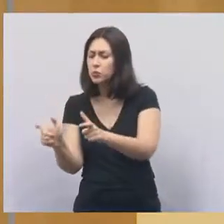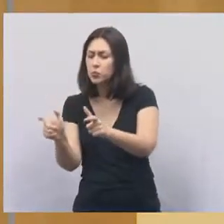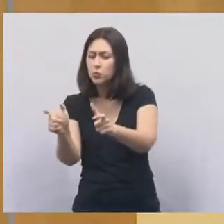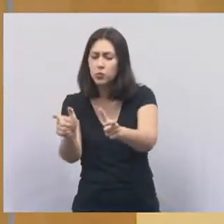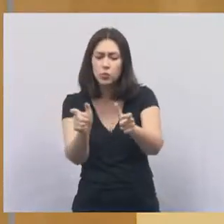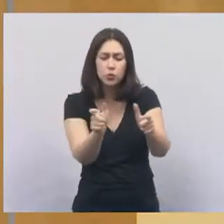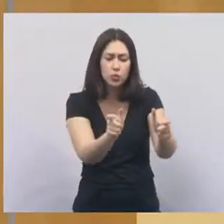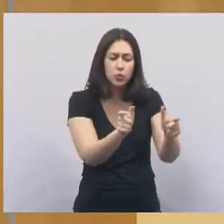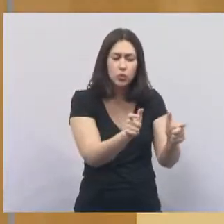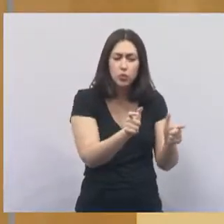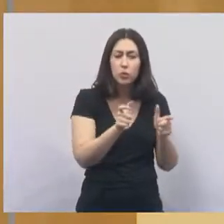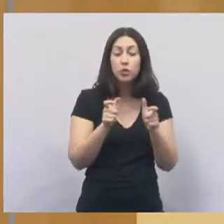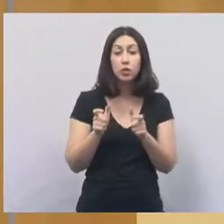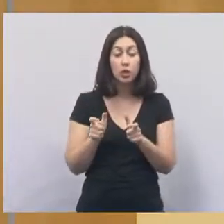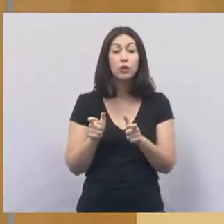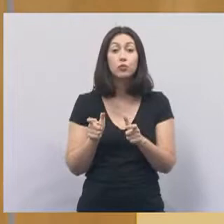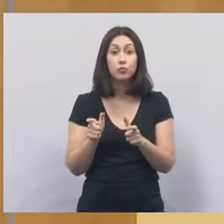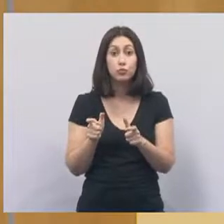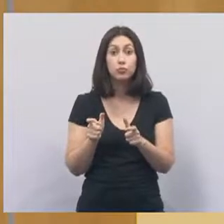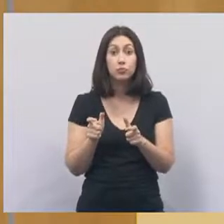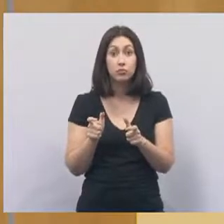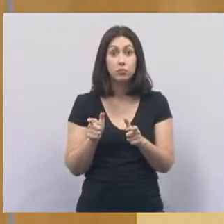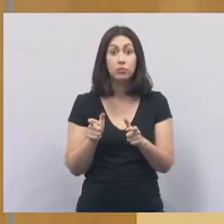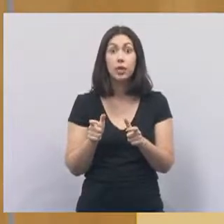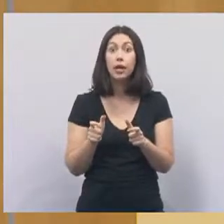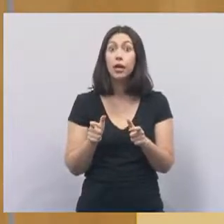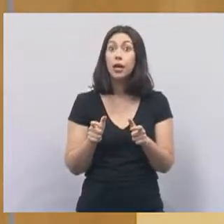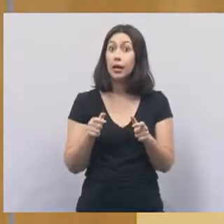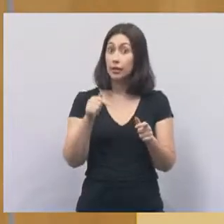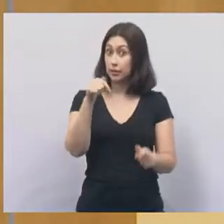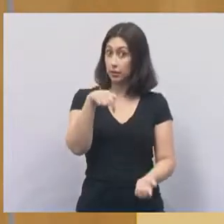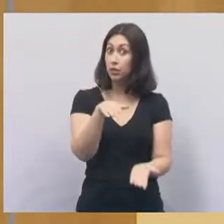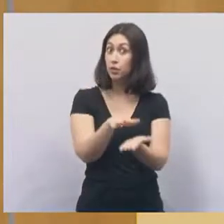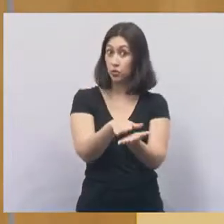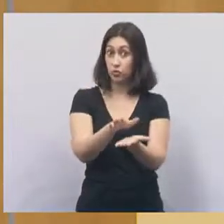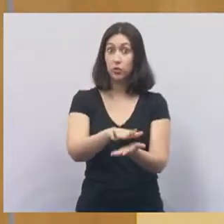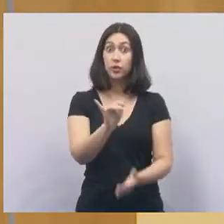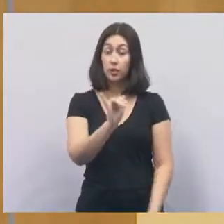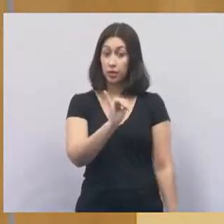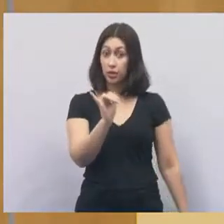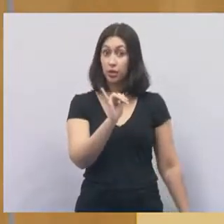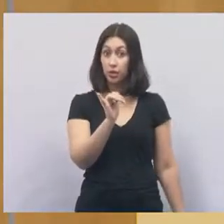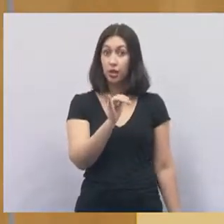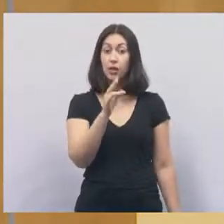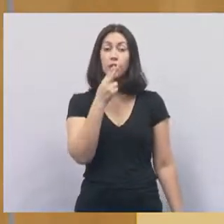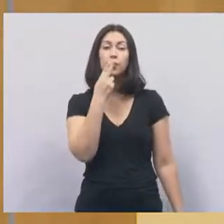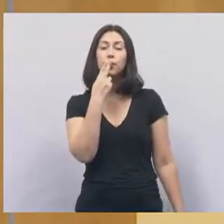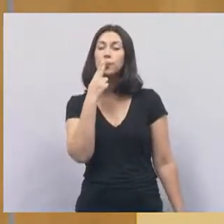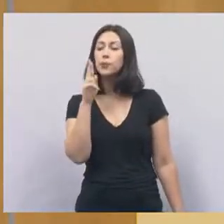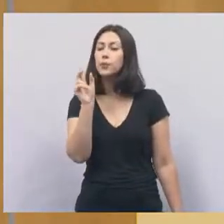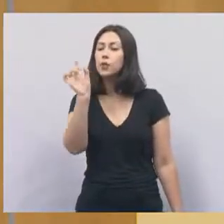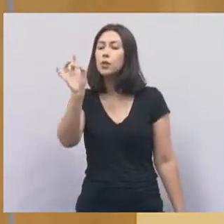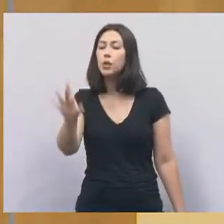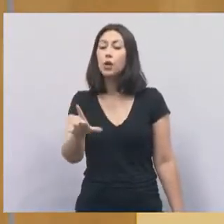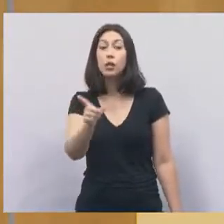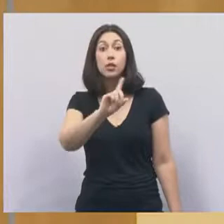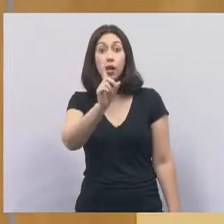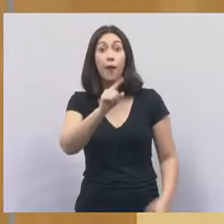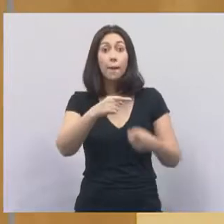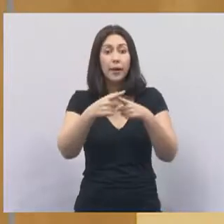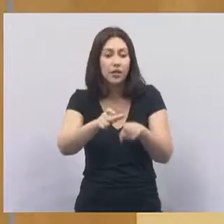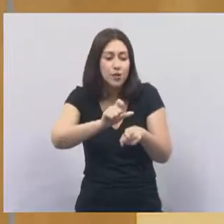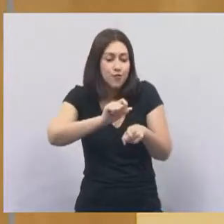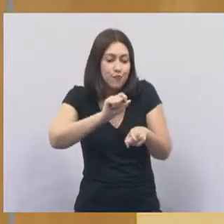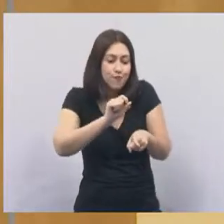local que até mesmo a quem Jacareí não é que joga o cigarro eles coloca